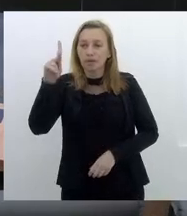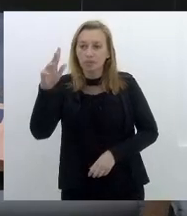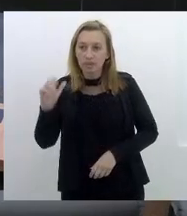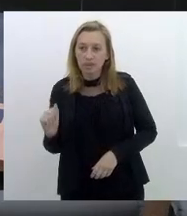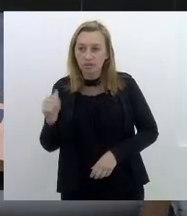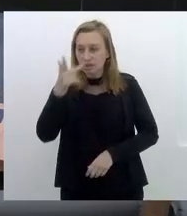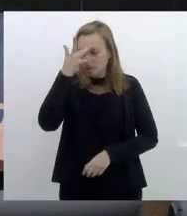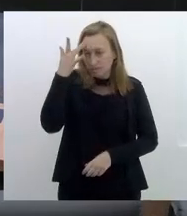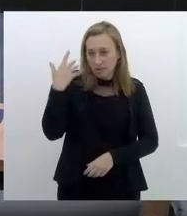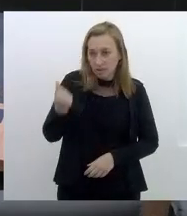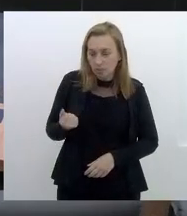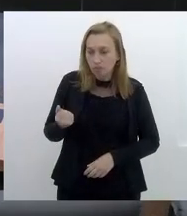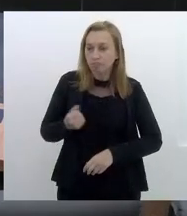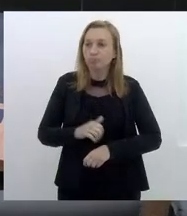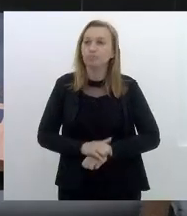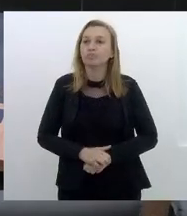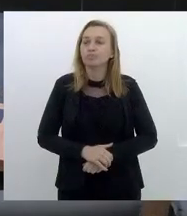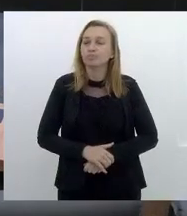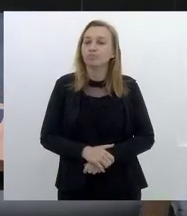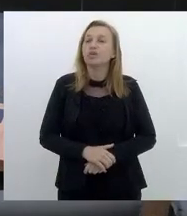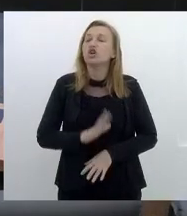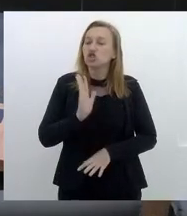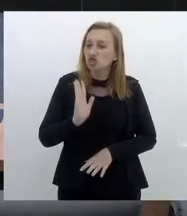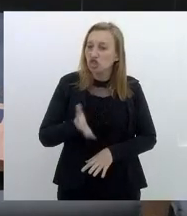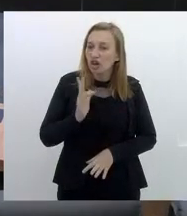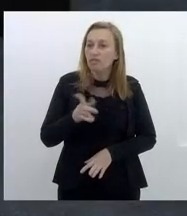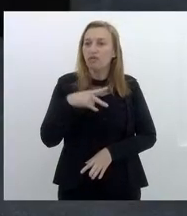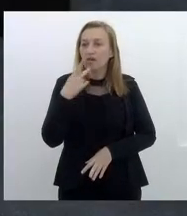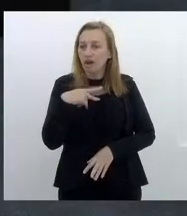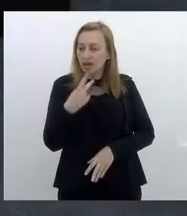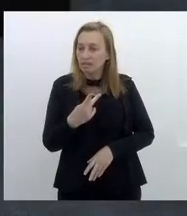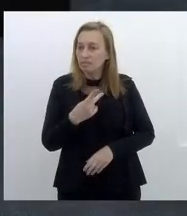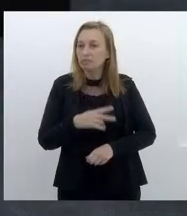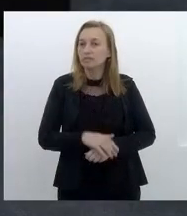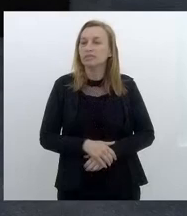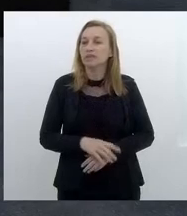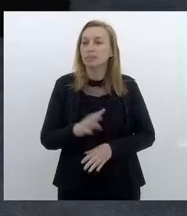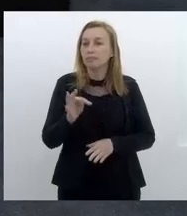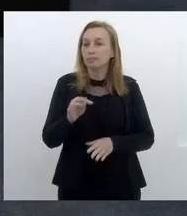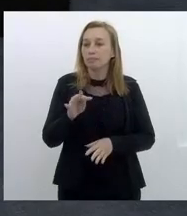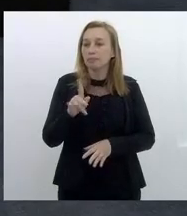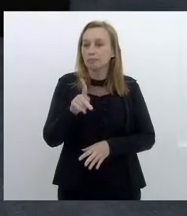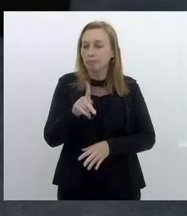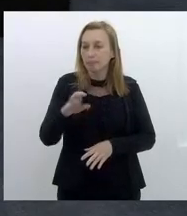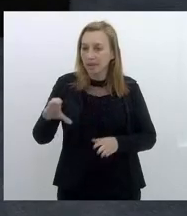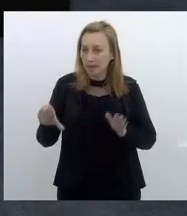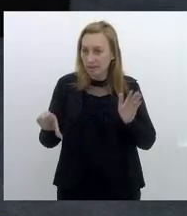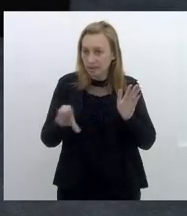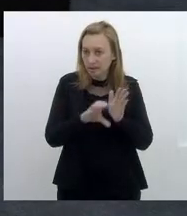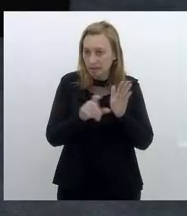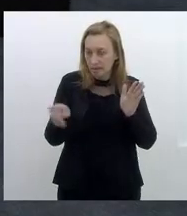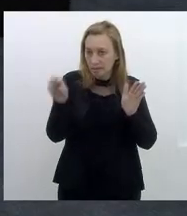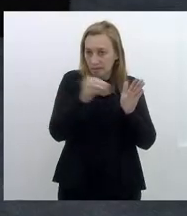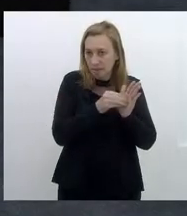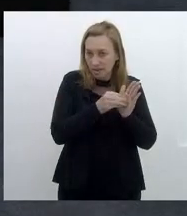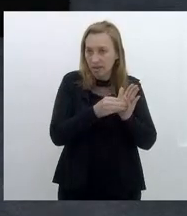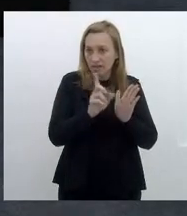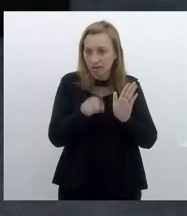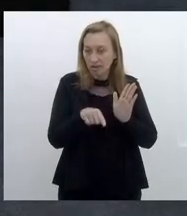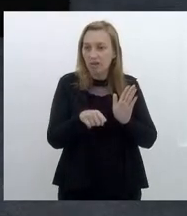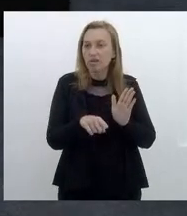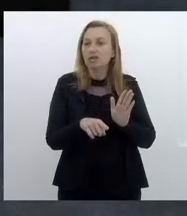da da pensão e já foi colocada né no na Pet que aposentadoria